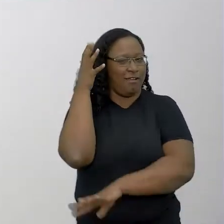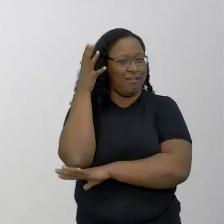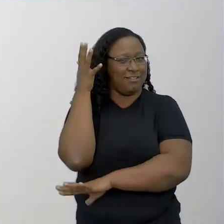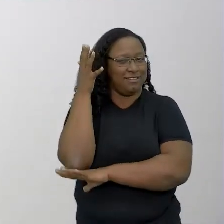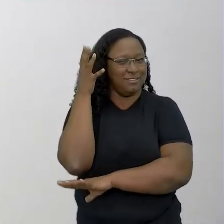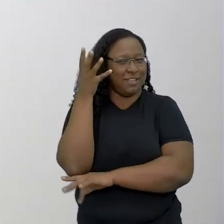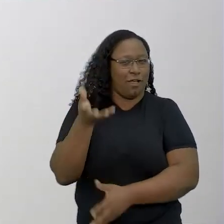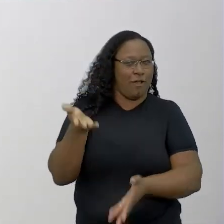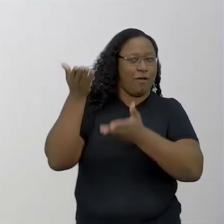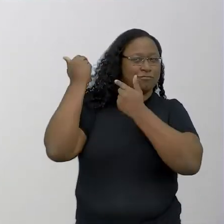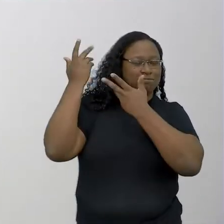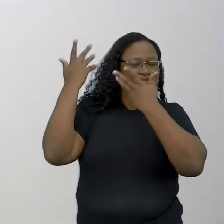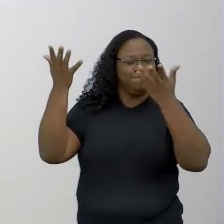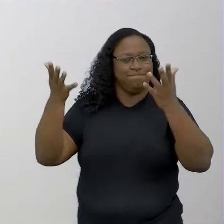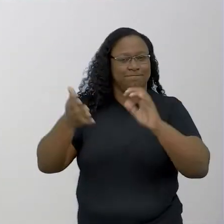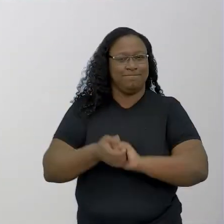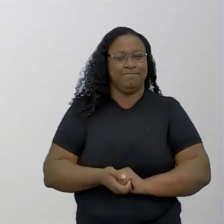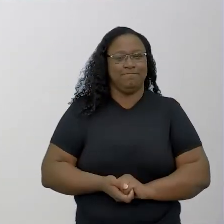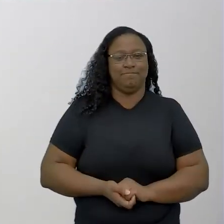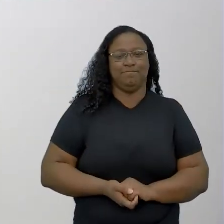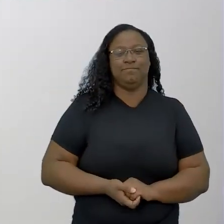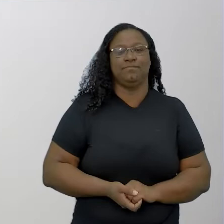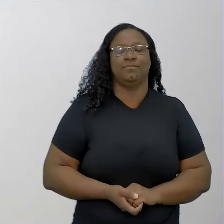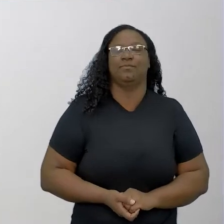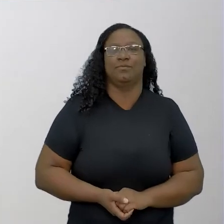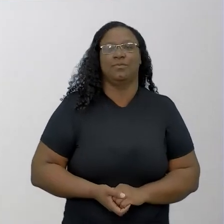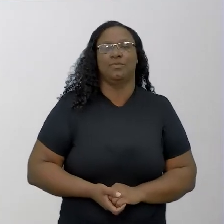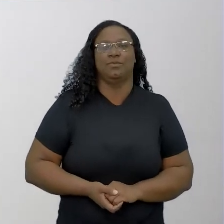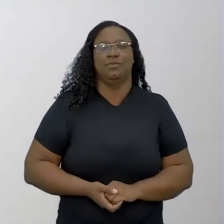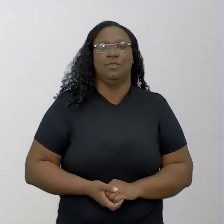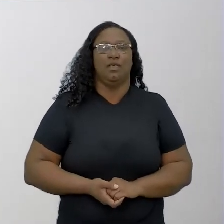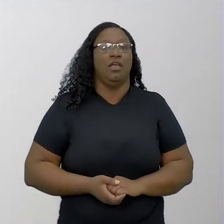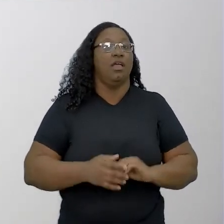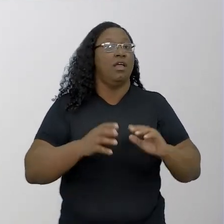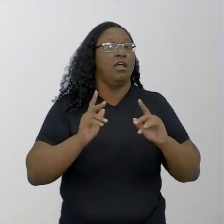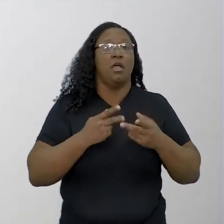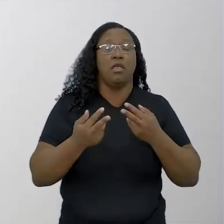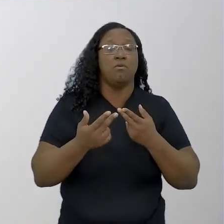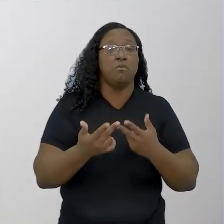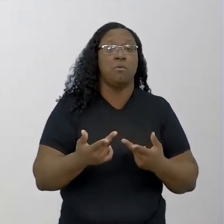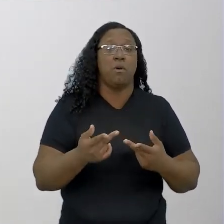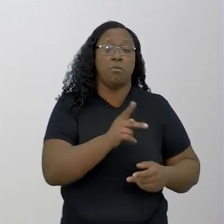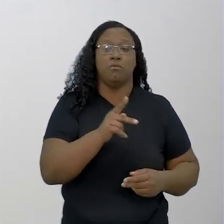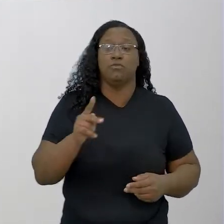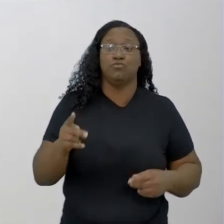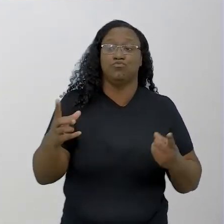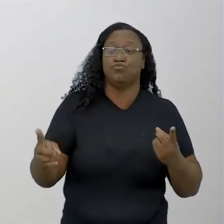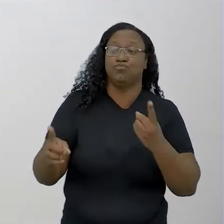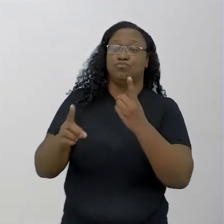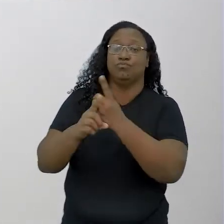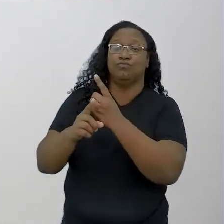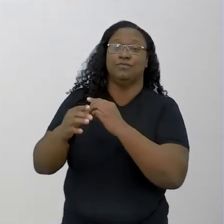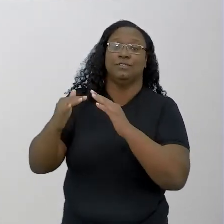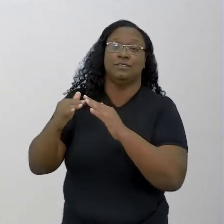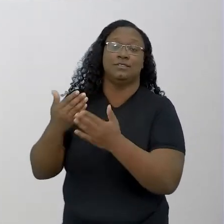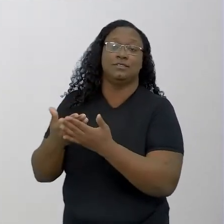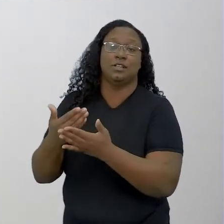mesma situação que o professor vai encontrar na sala de aula muitas vezes. O primeiro setor são os